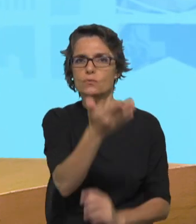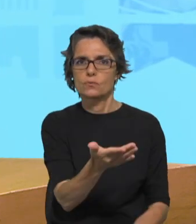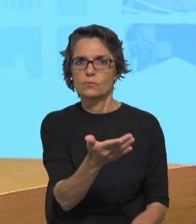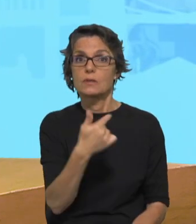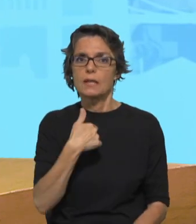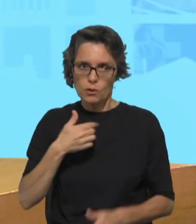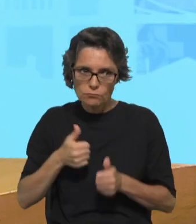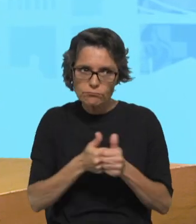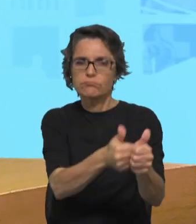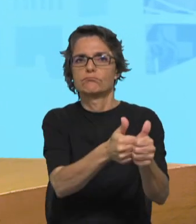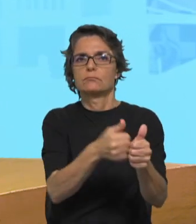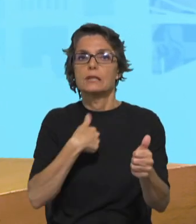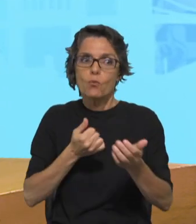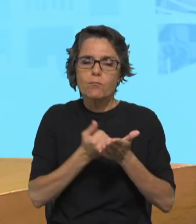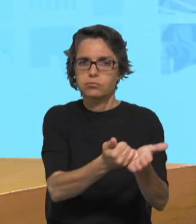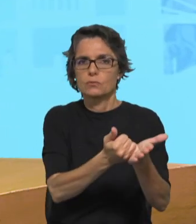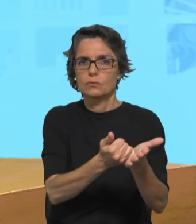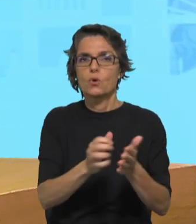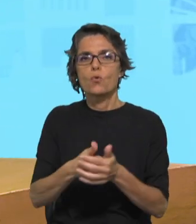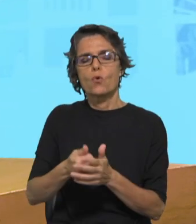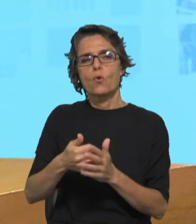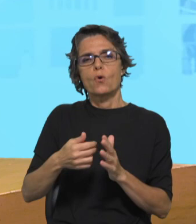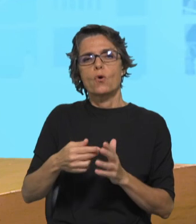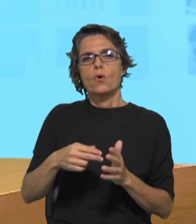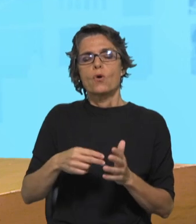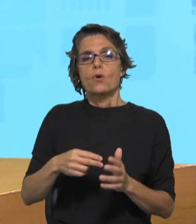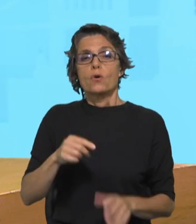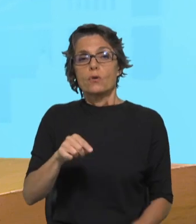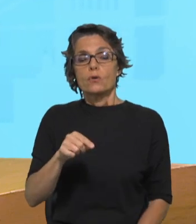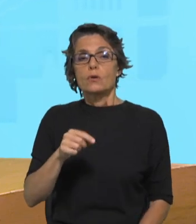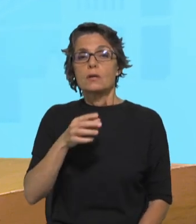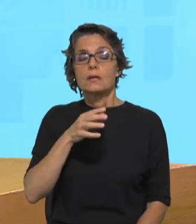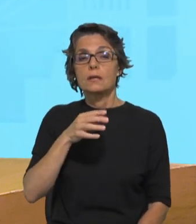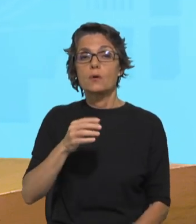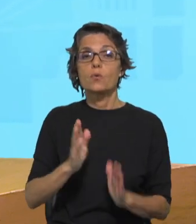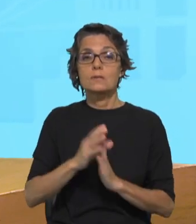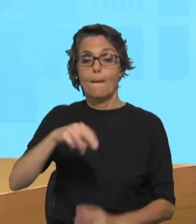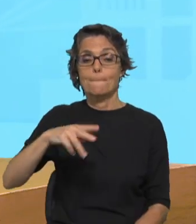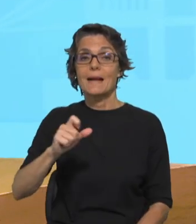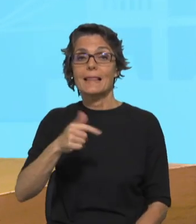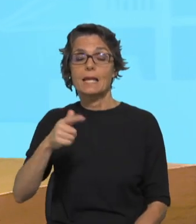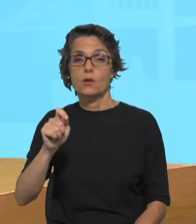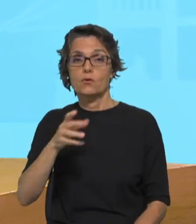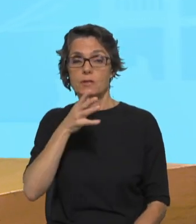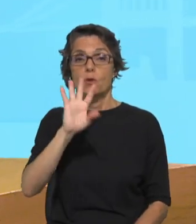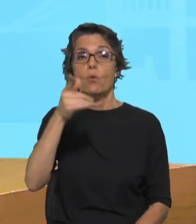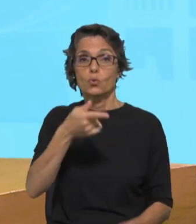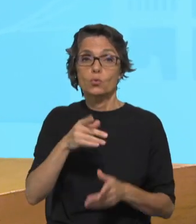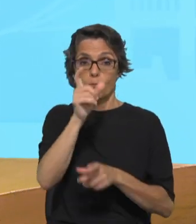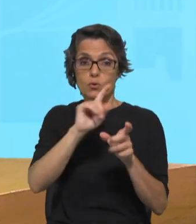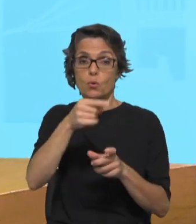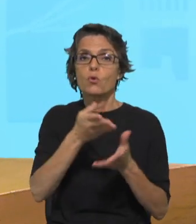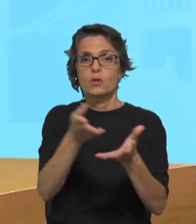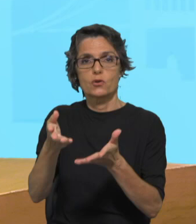capítulo 25 de São Mateus, diz: sempre que destes um copo de água a um destes pequeninos, foi a mim que o fizeste. Sempre que